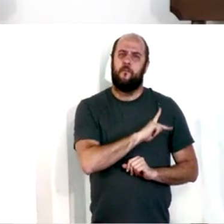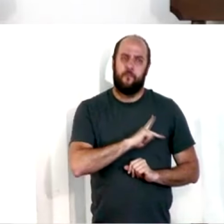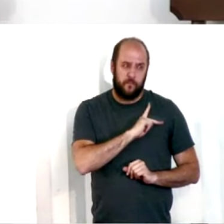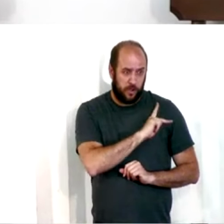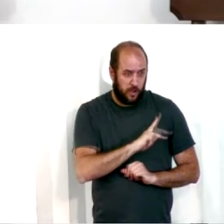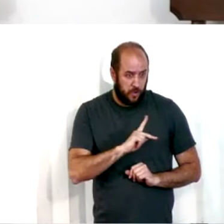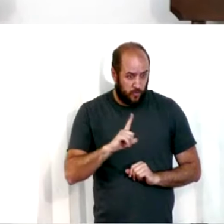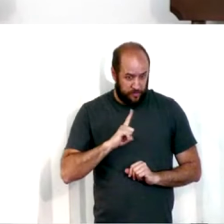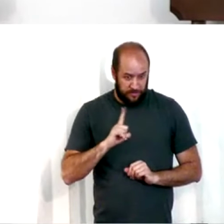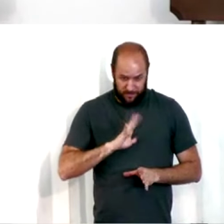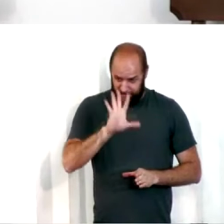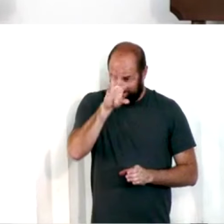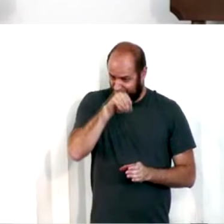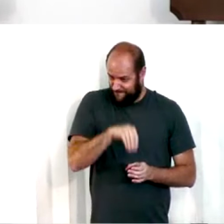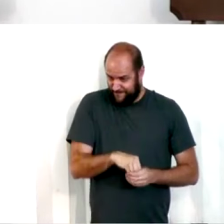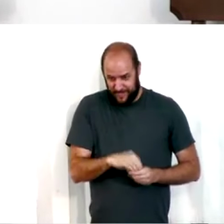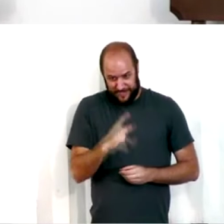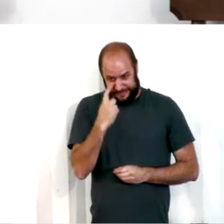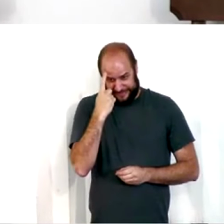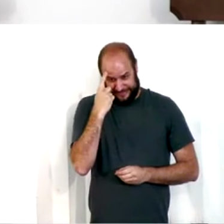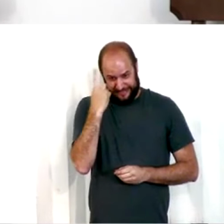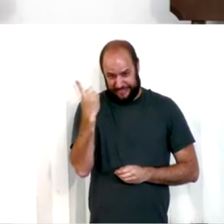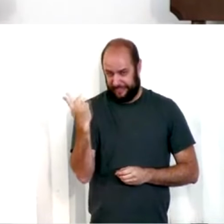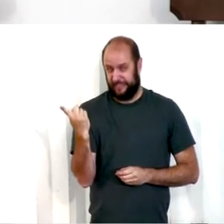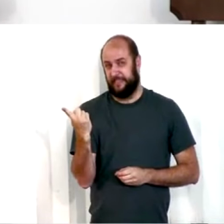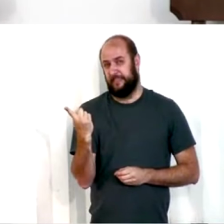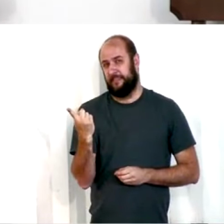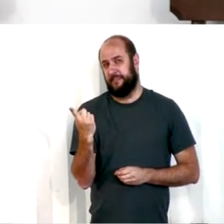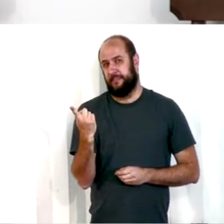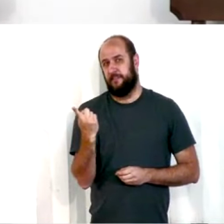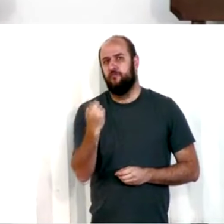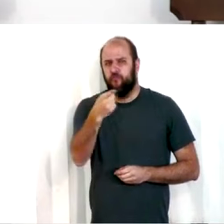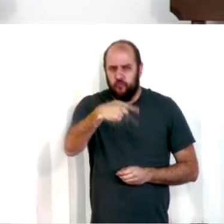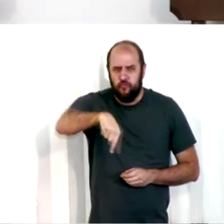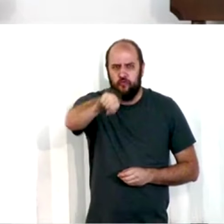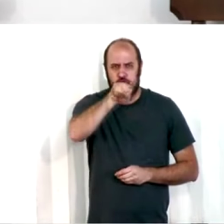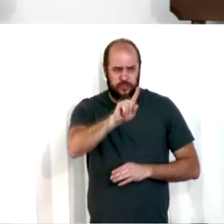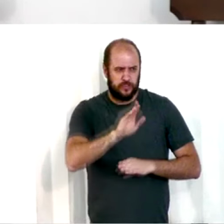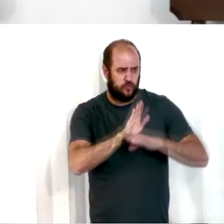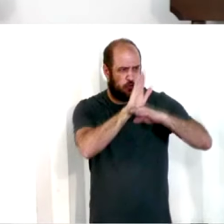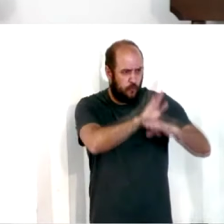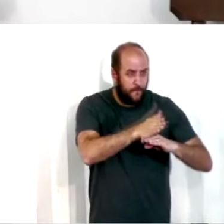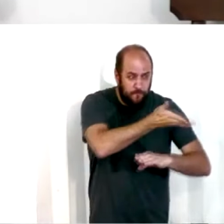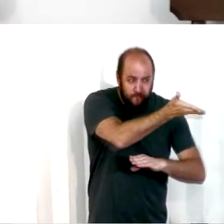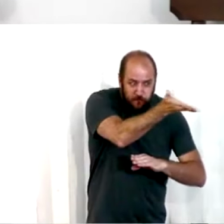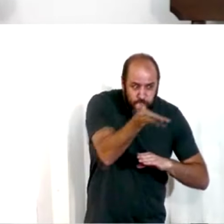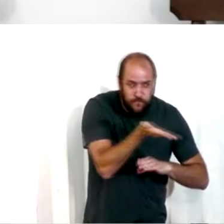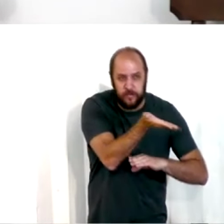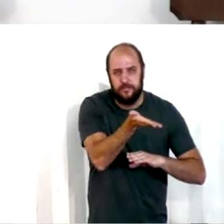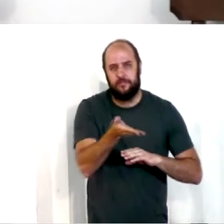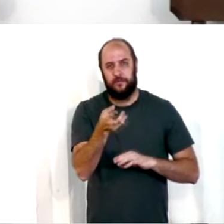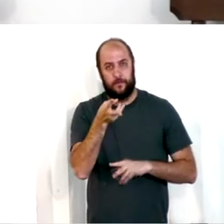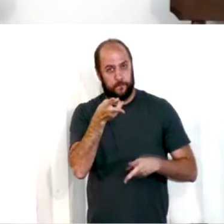inundada dessa cláusula, por vocês, por vós. Olha só no